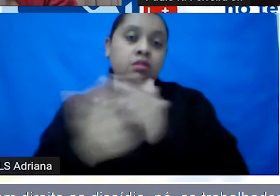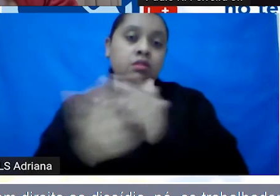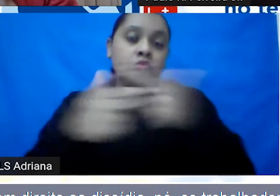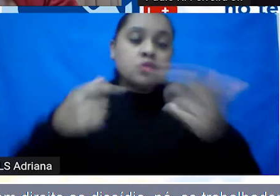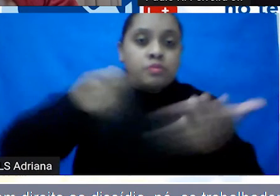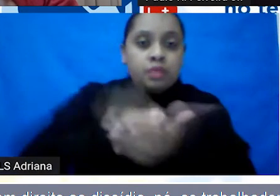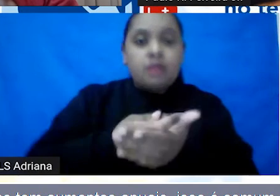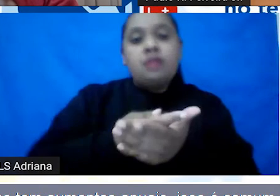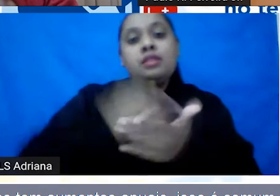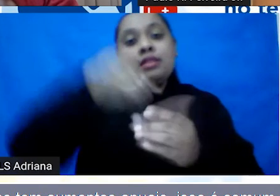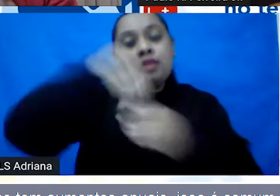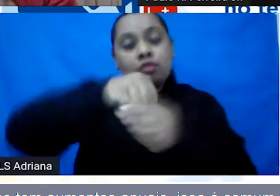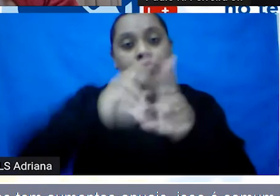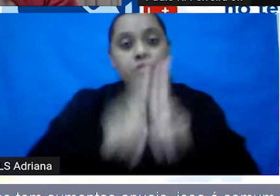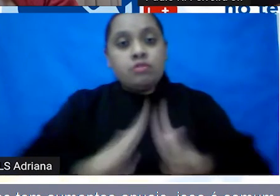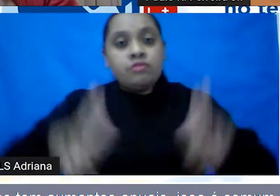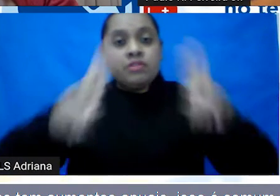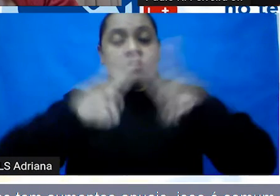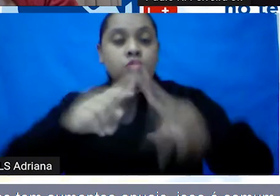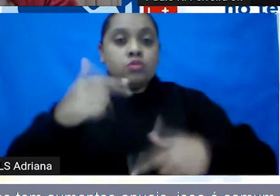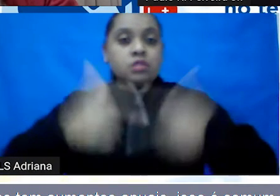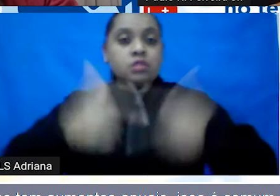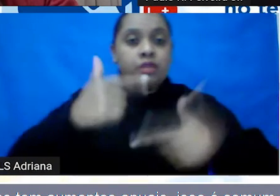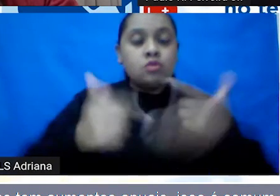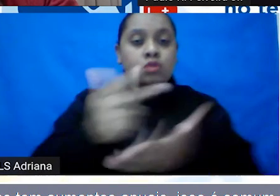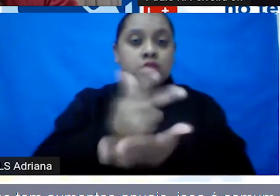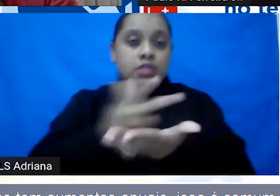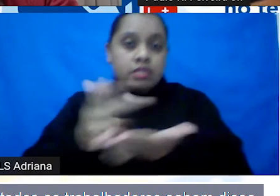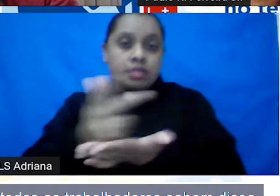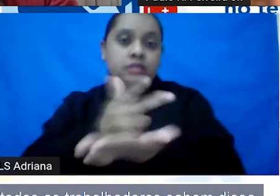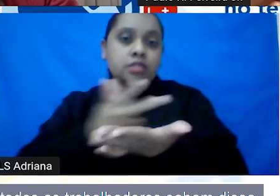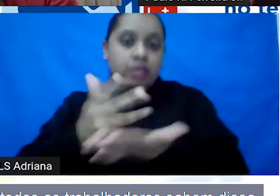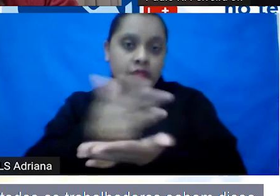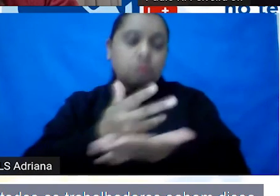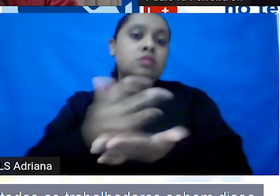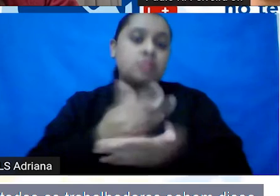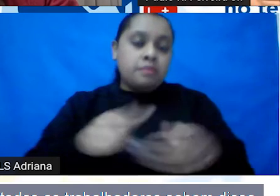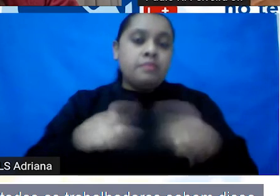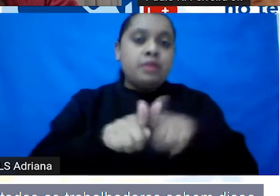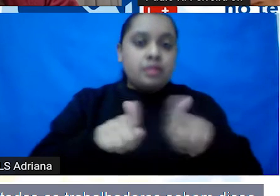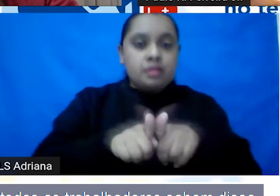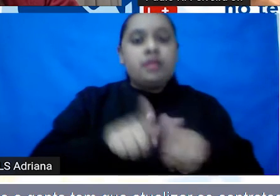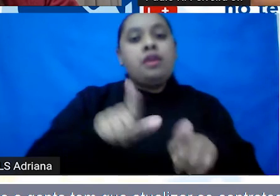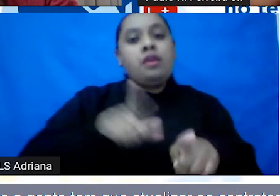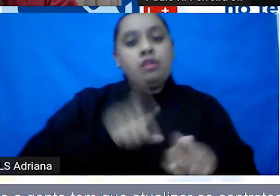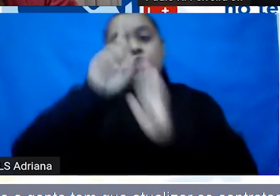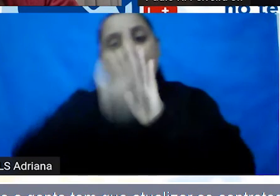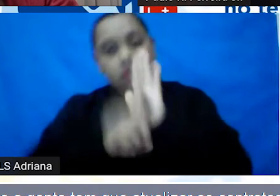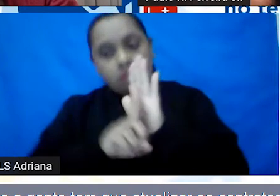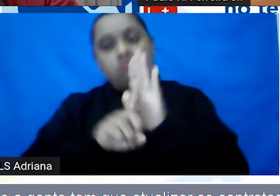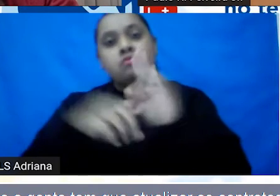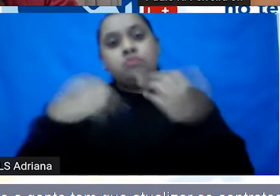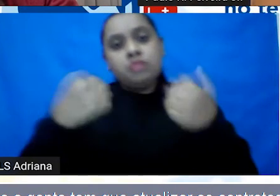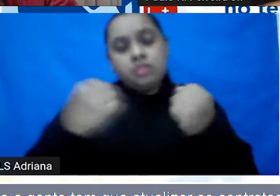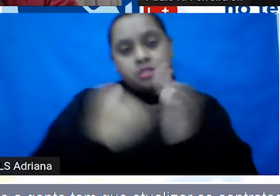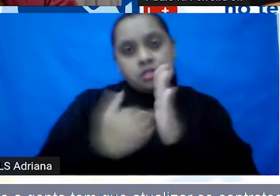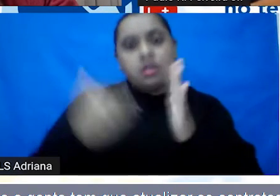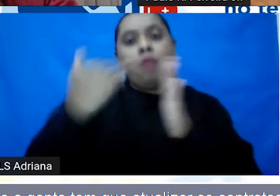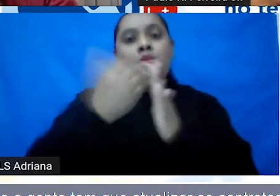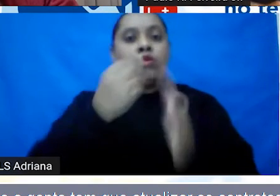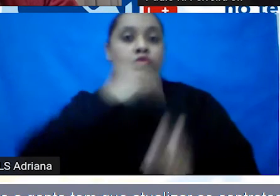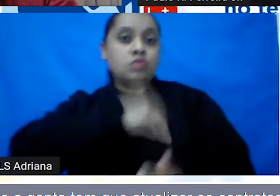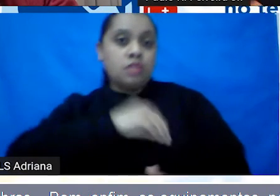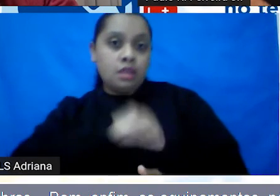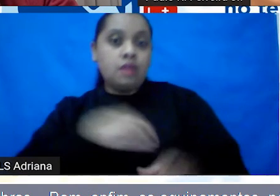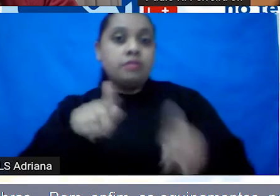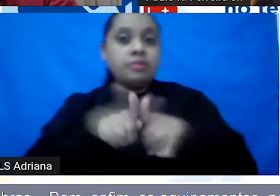né os trabalhadores terceirizados se eles têm aumentos anuais é comum a todos os trabalhadores sabem disso então a gente tem que atualizar